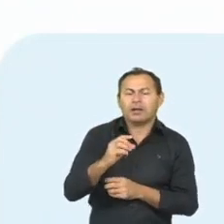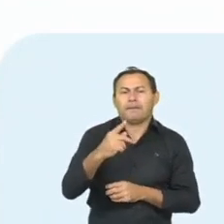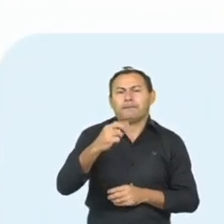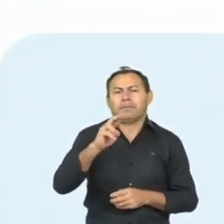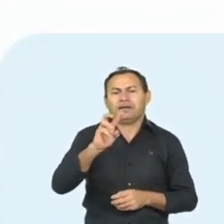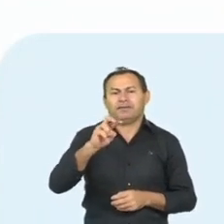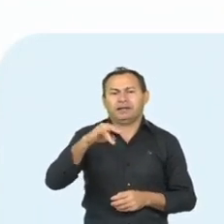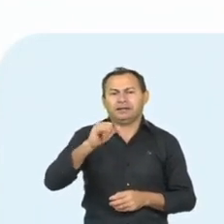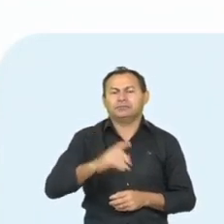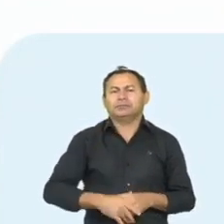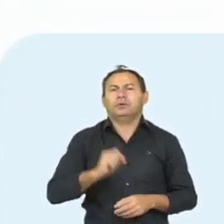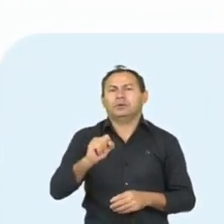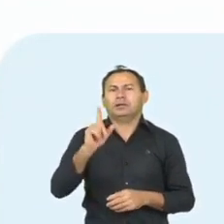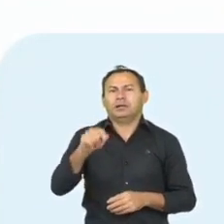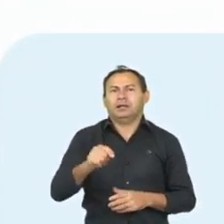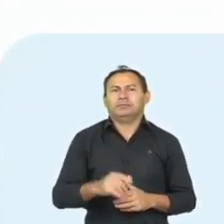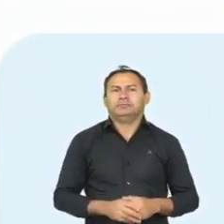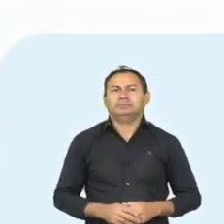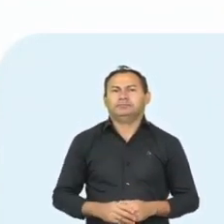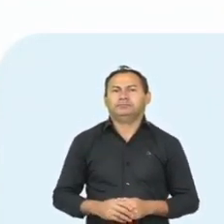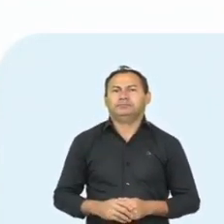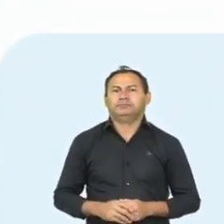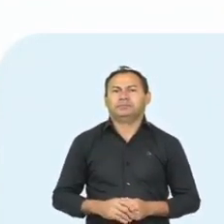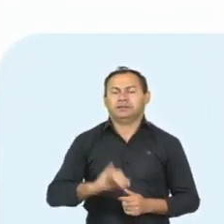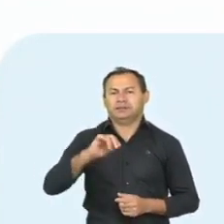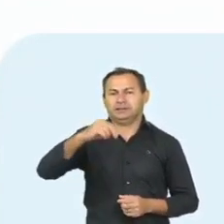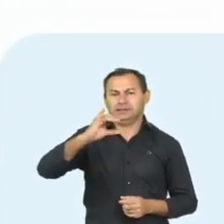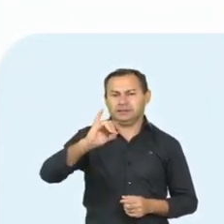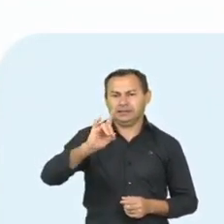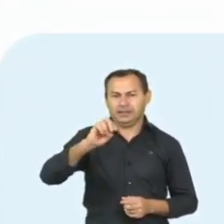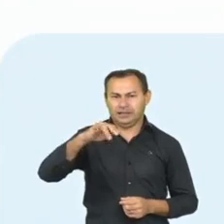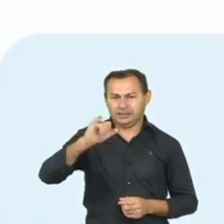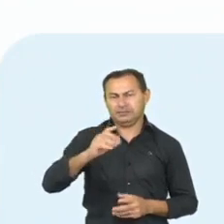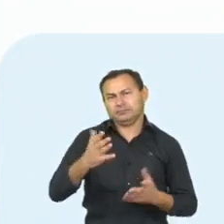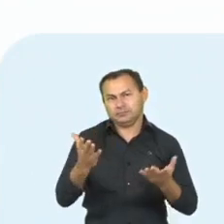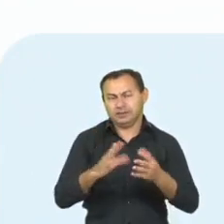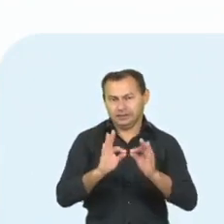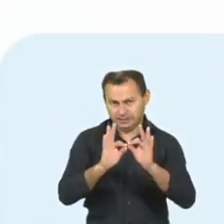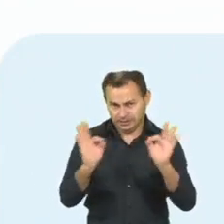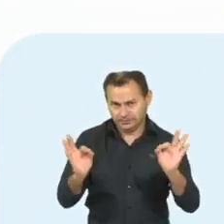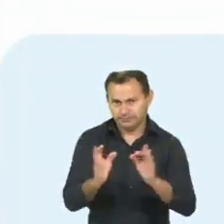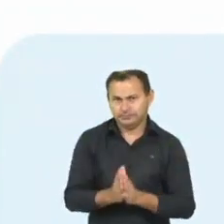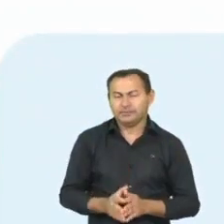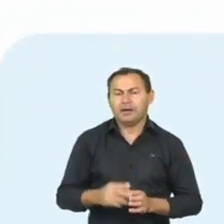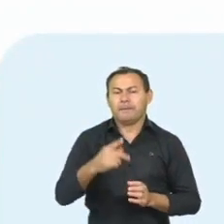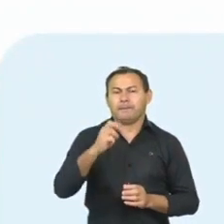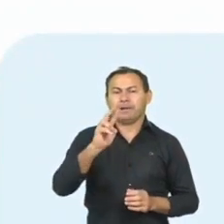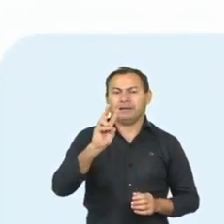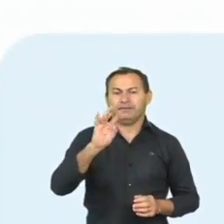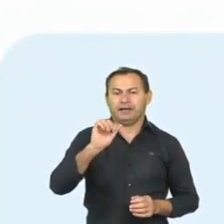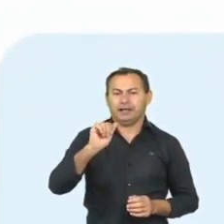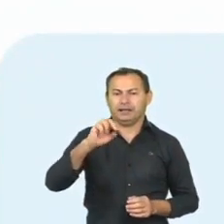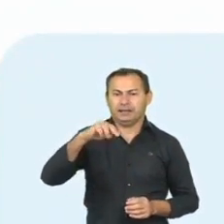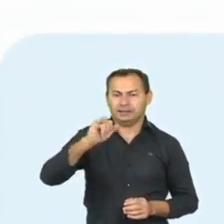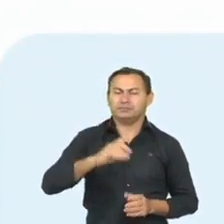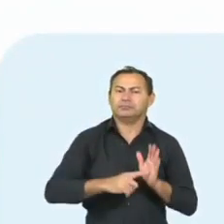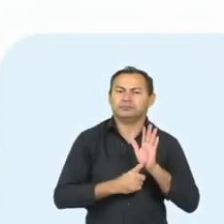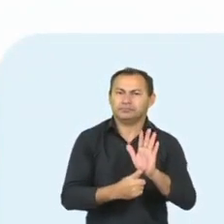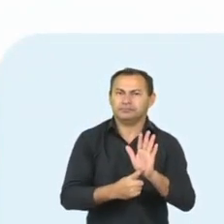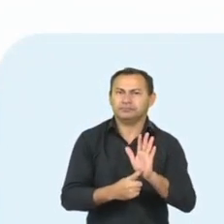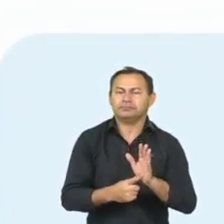prevalência e o que é incidência? Bom, é simples, né? A prevalência, ela